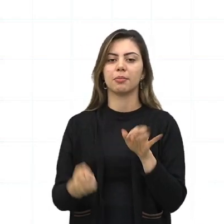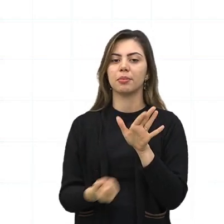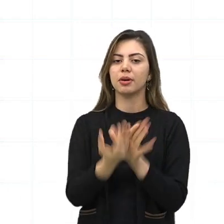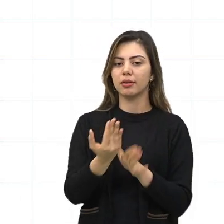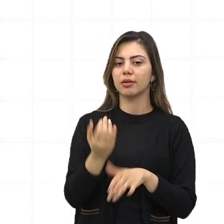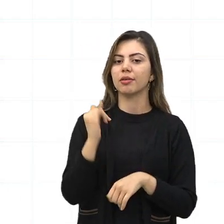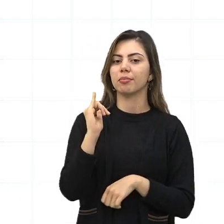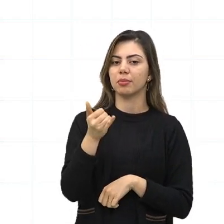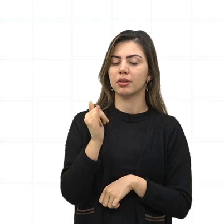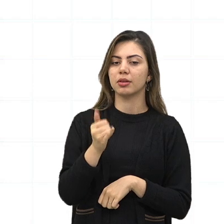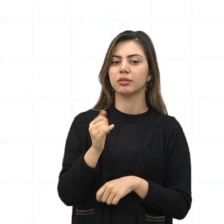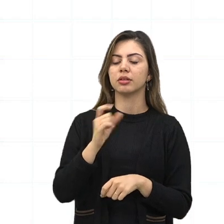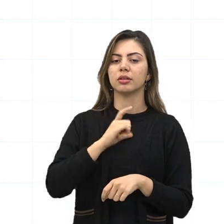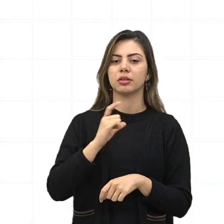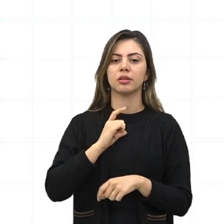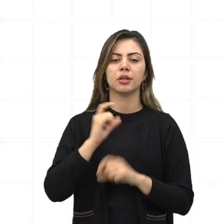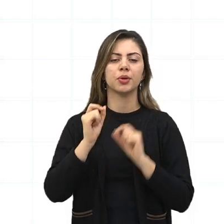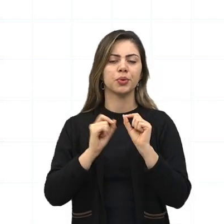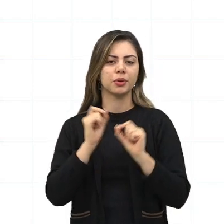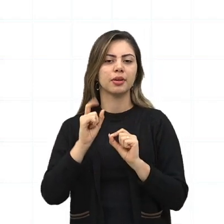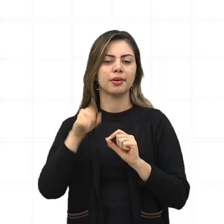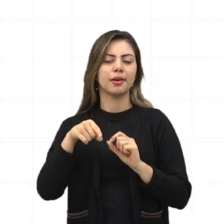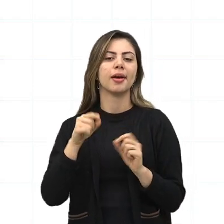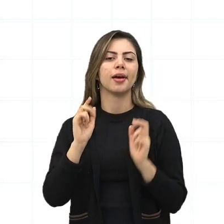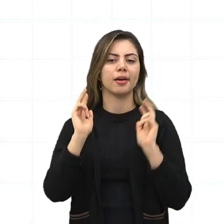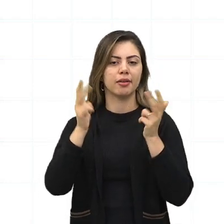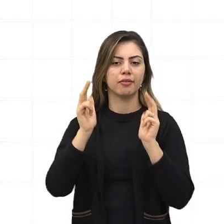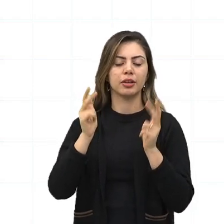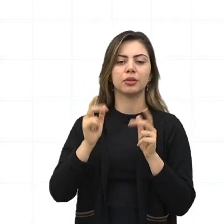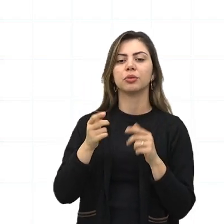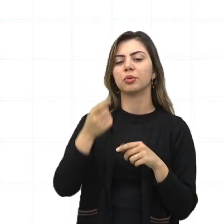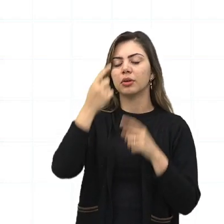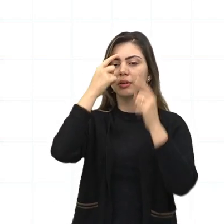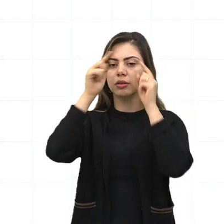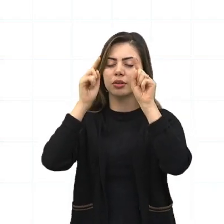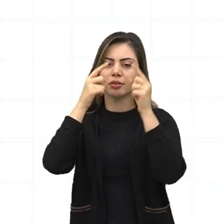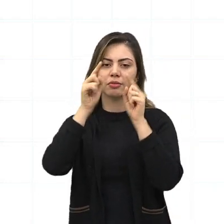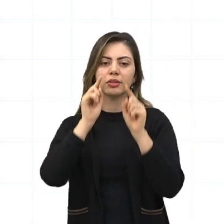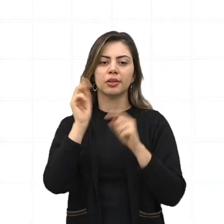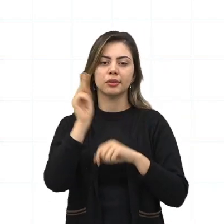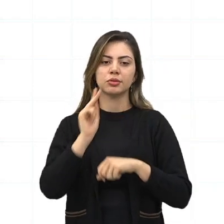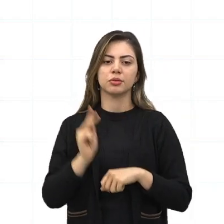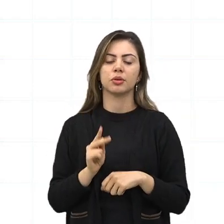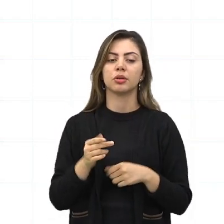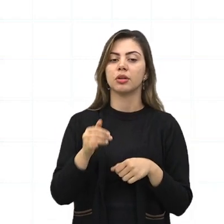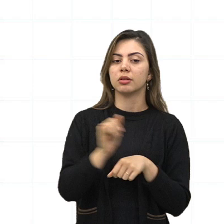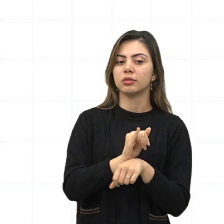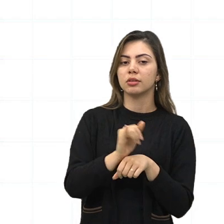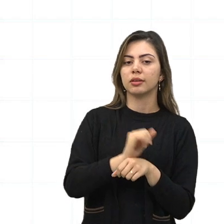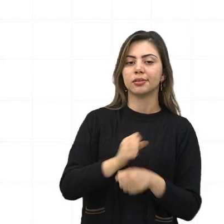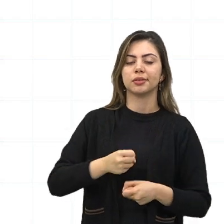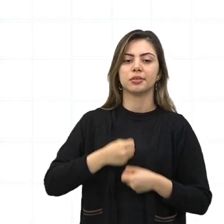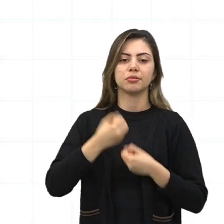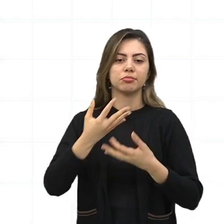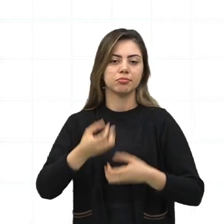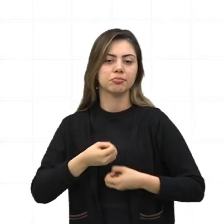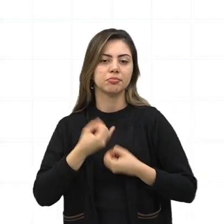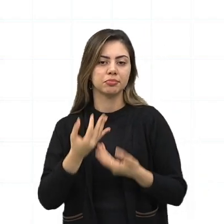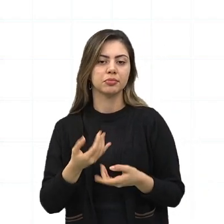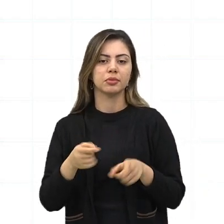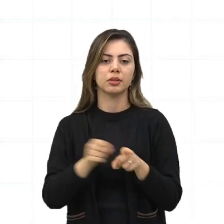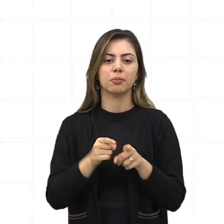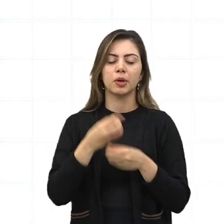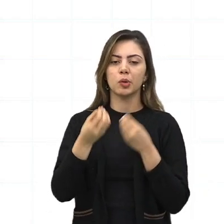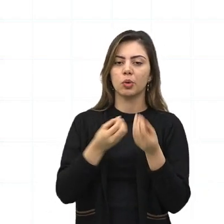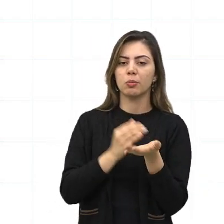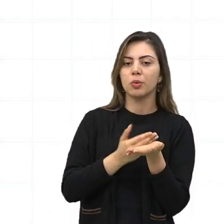elementos constitutivos da narrativa de aventura e ficção, recursos expressivos, modos de iniciar